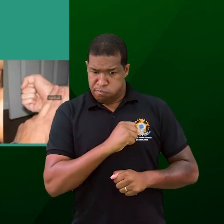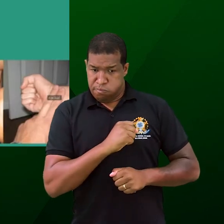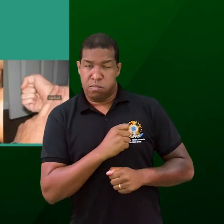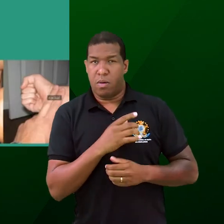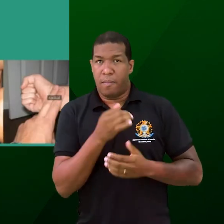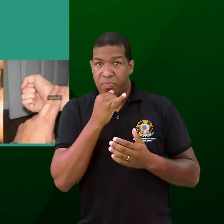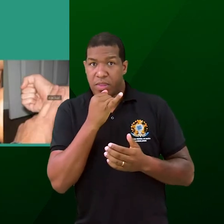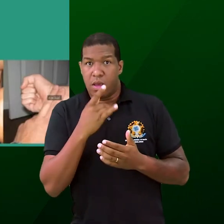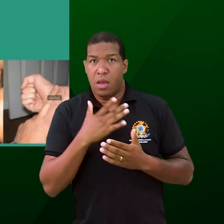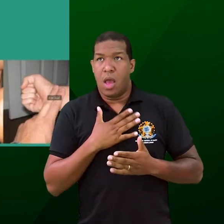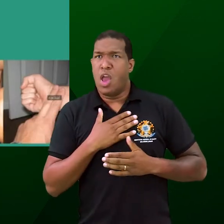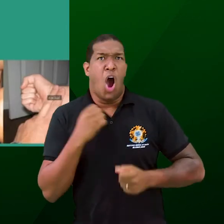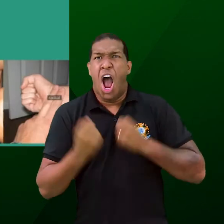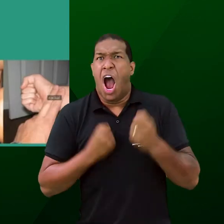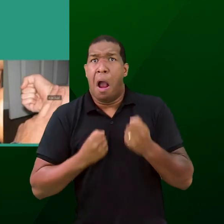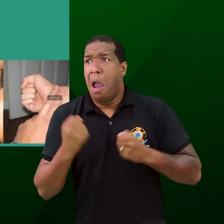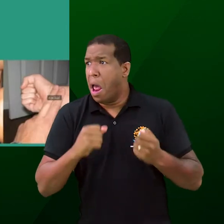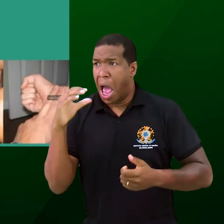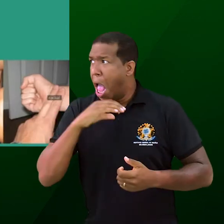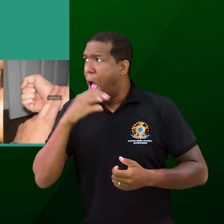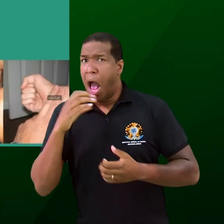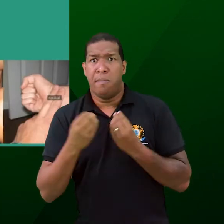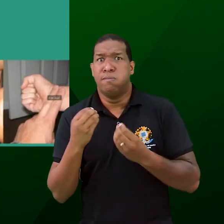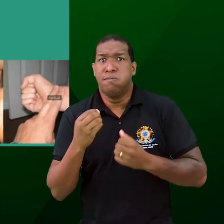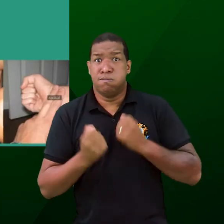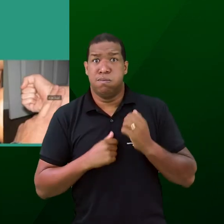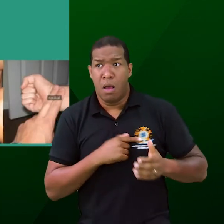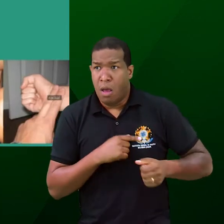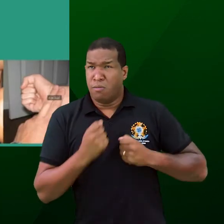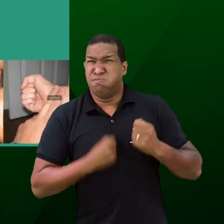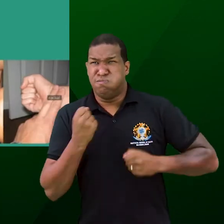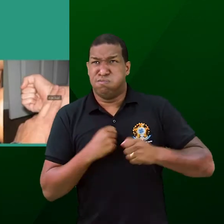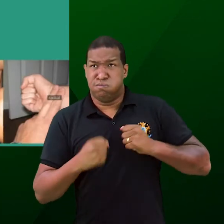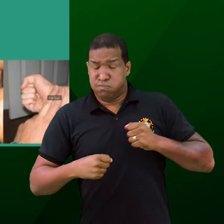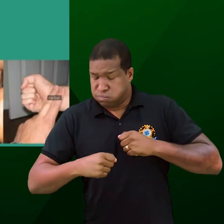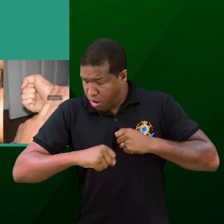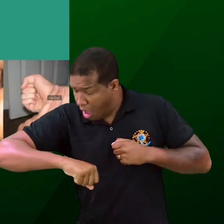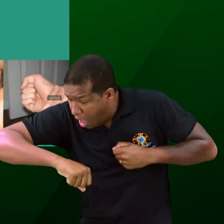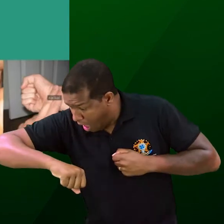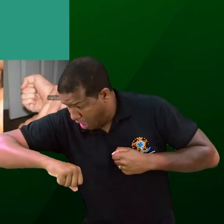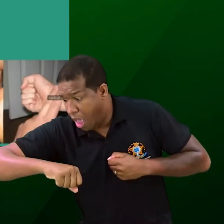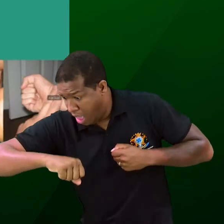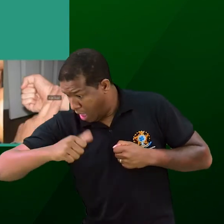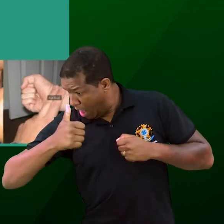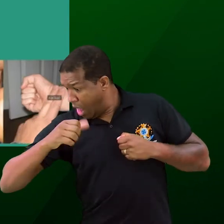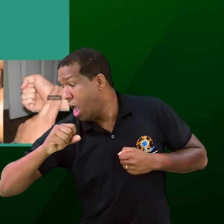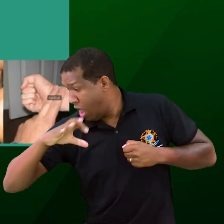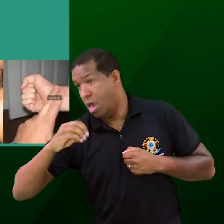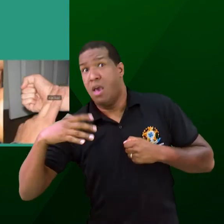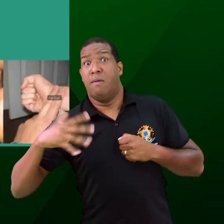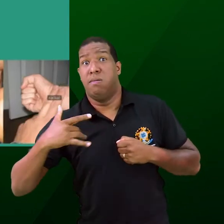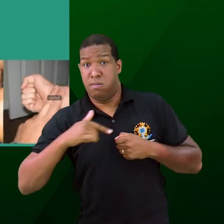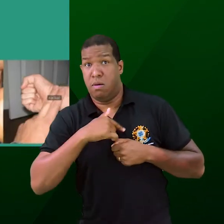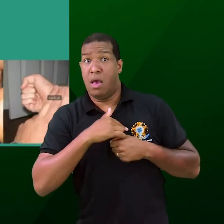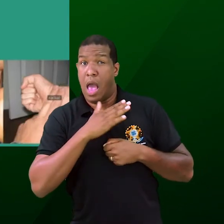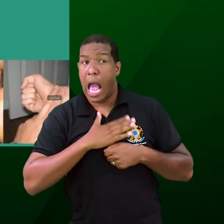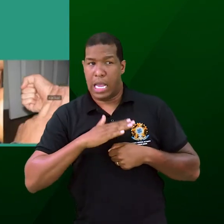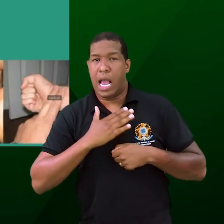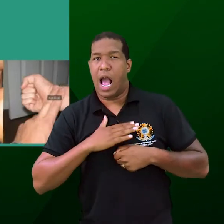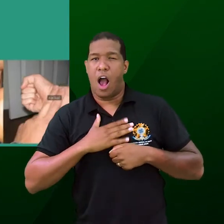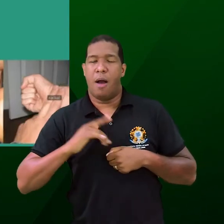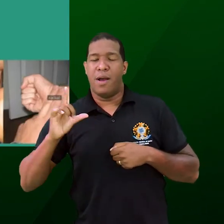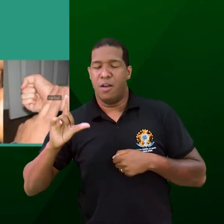segunda um treino forte, na terça um treino leve, na quarta, na quinta, na sexta um treino muito forte. Você não vai aguentar, você vai acabar